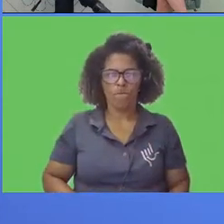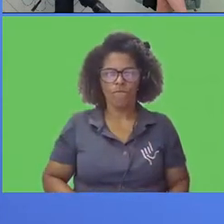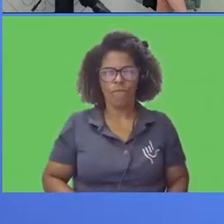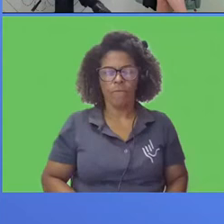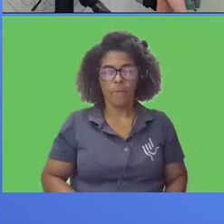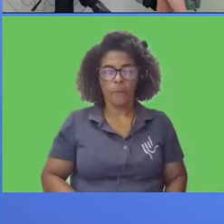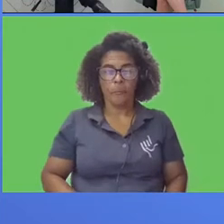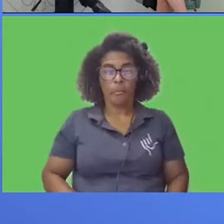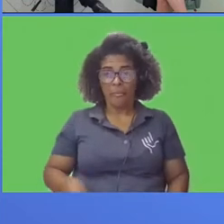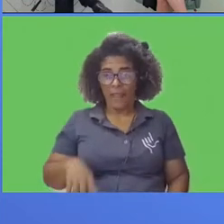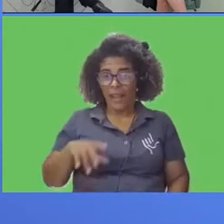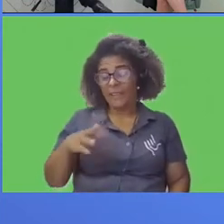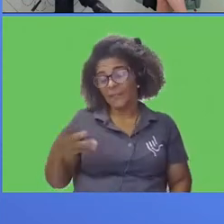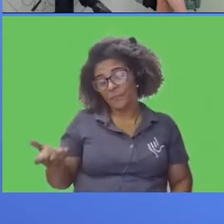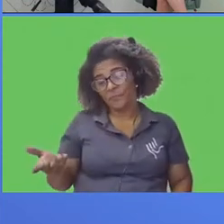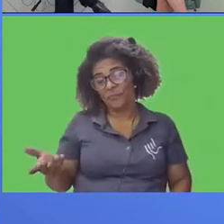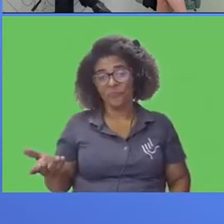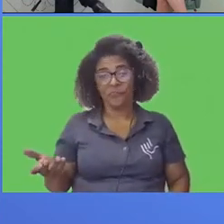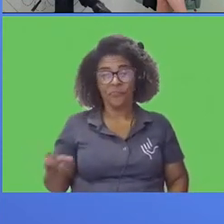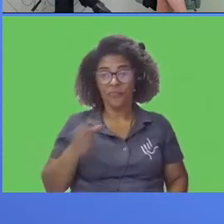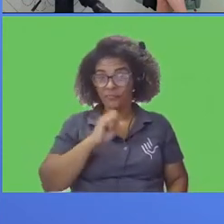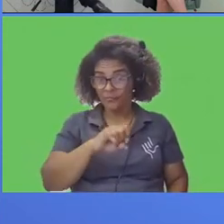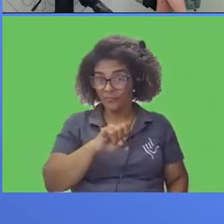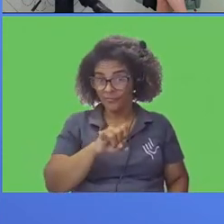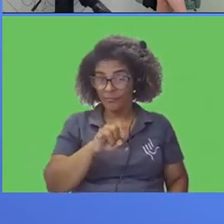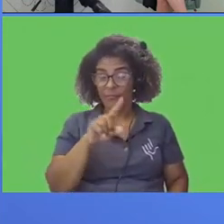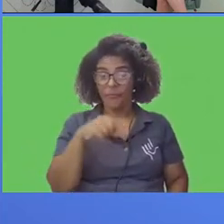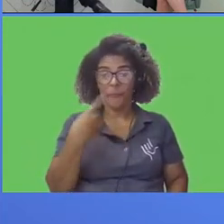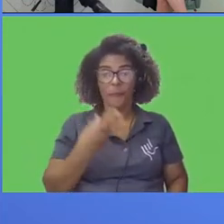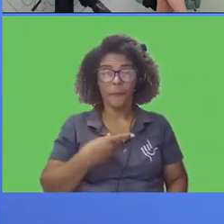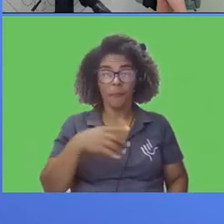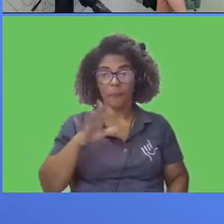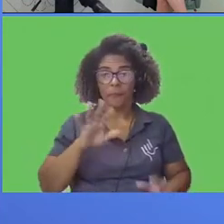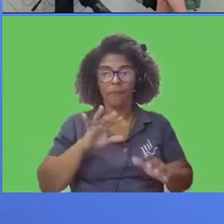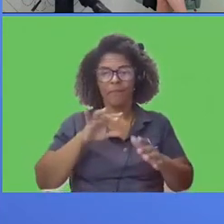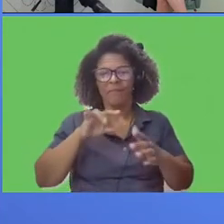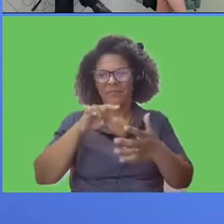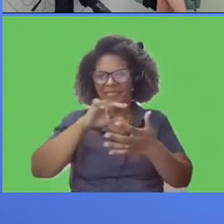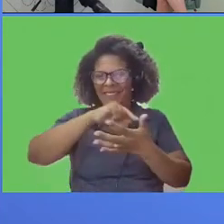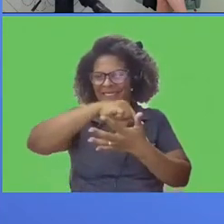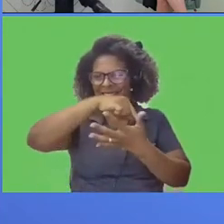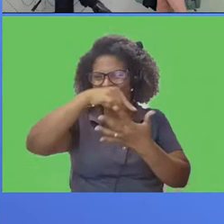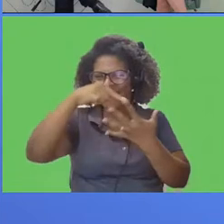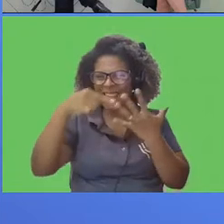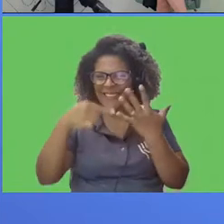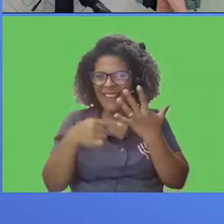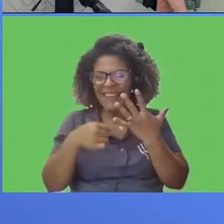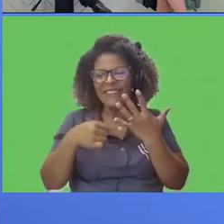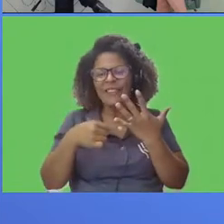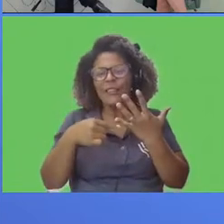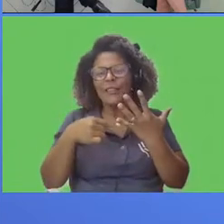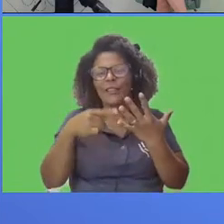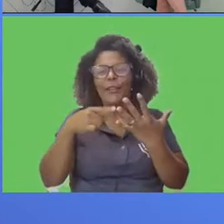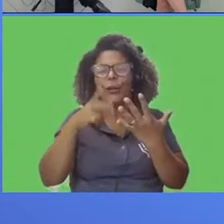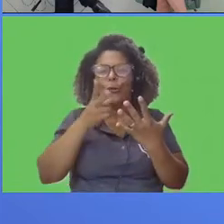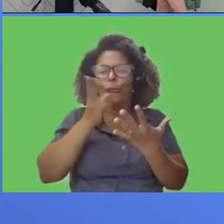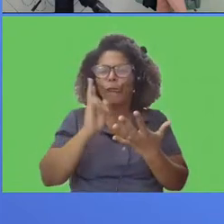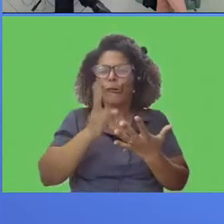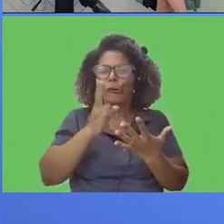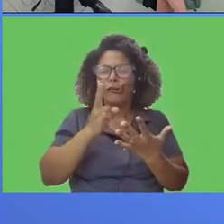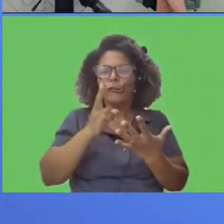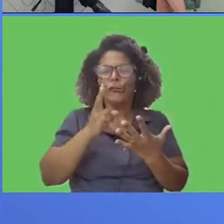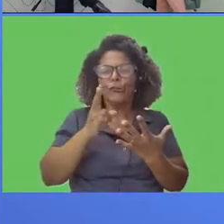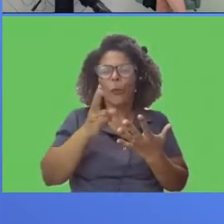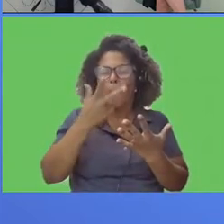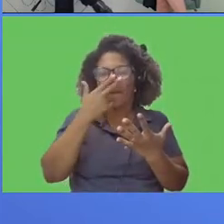barreiras. Não é à toa que, se a gente considerar esse ordenamento que continua valorizando, né, e